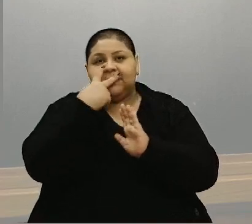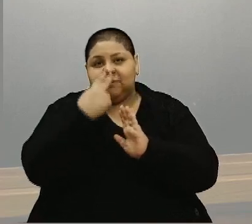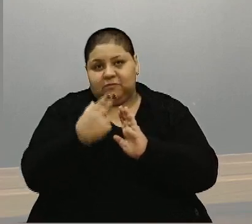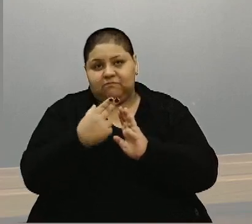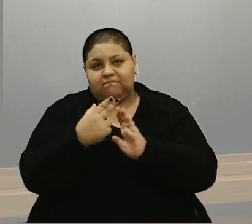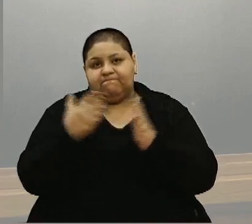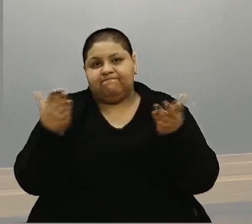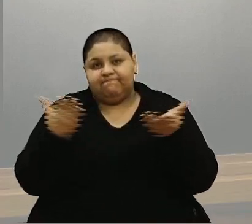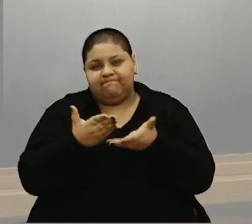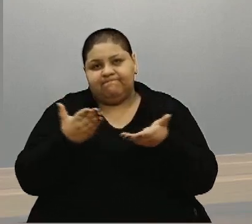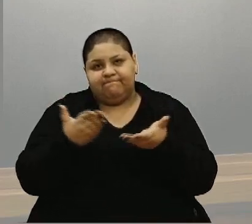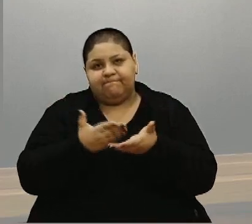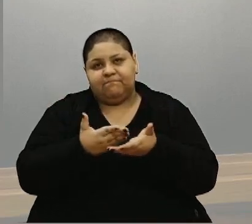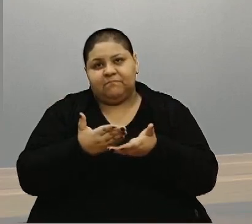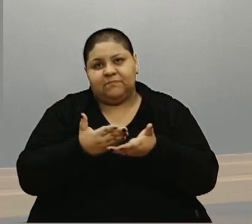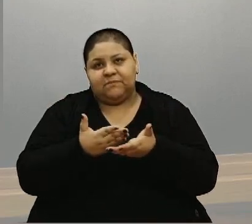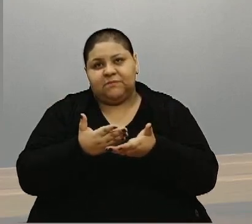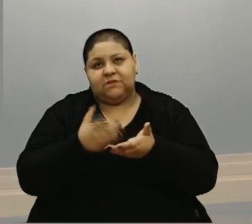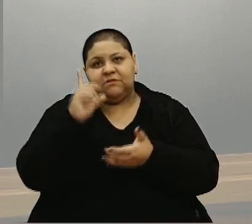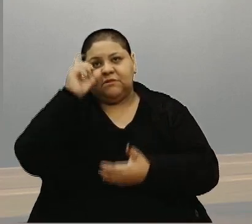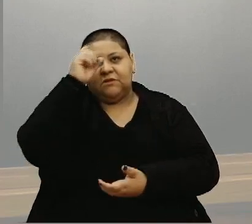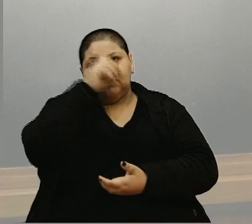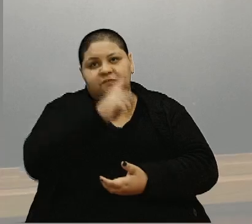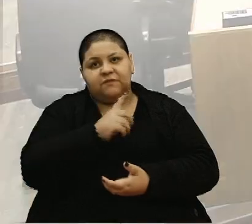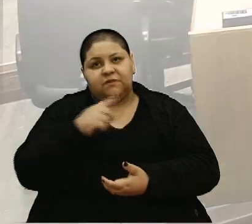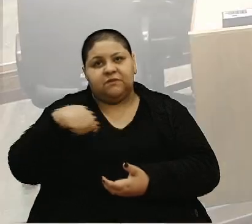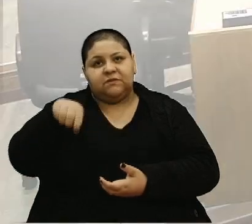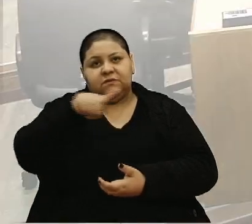fica uma situação bem difícil para nós.